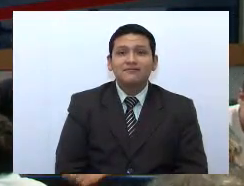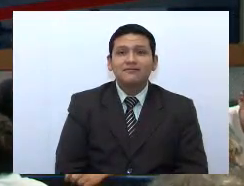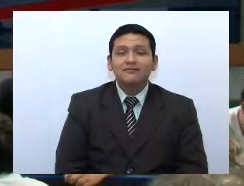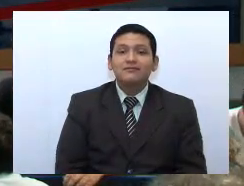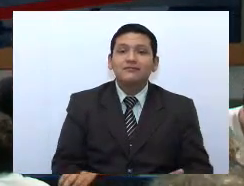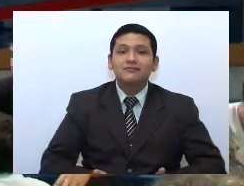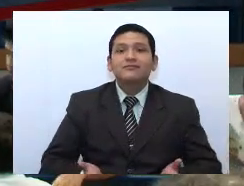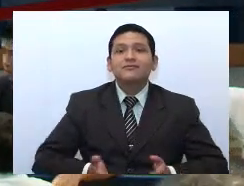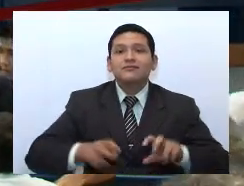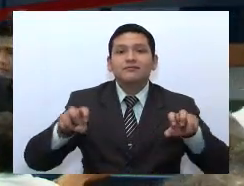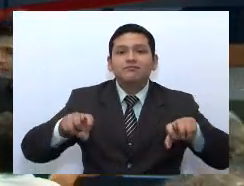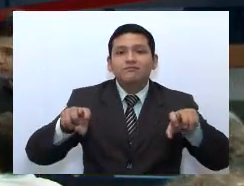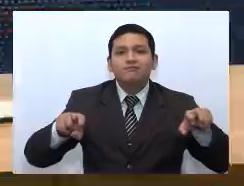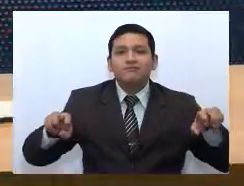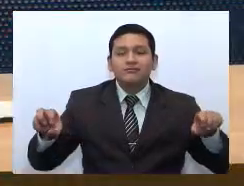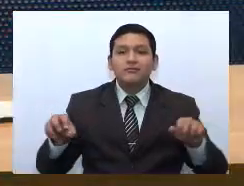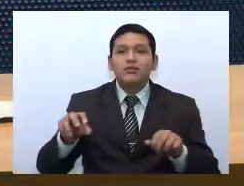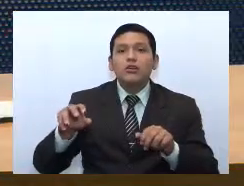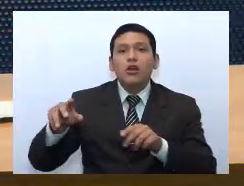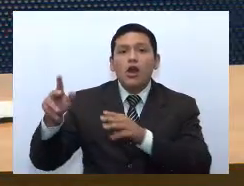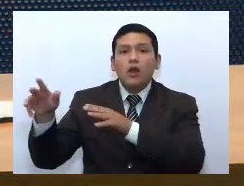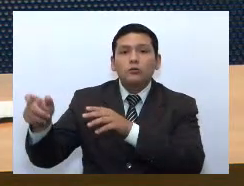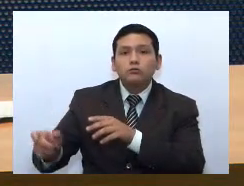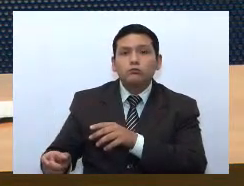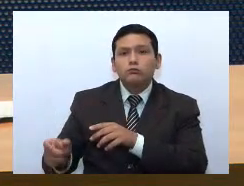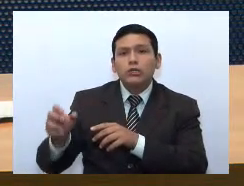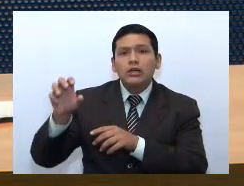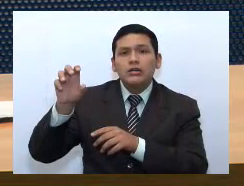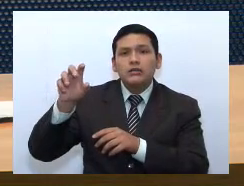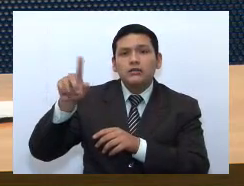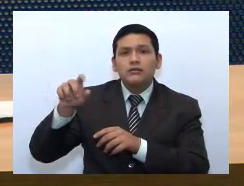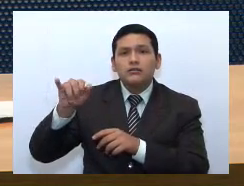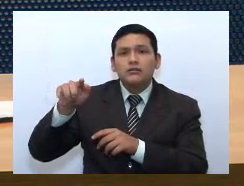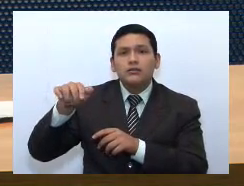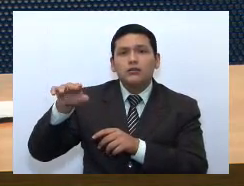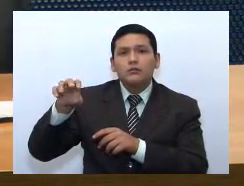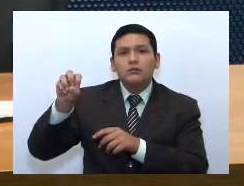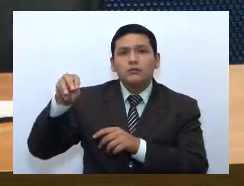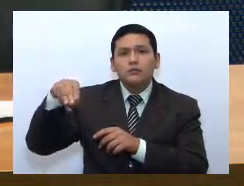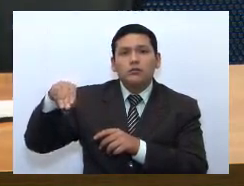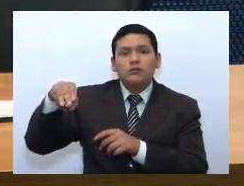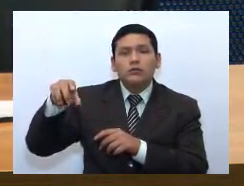Compõe a mesa também o senhor Zygmunt e o senhor André. Sejam bem-vindos.